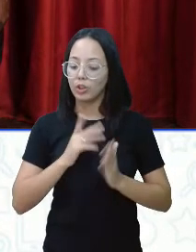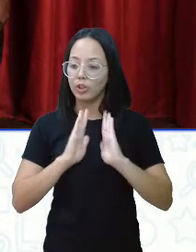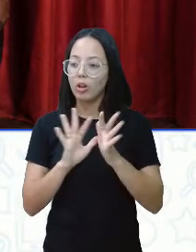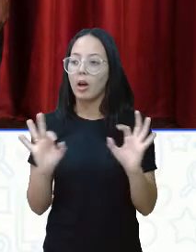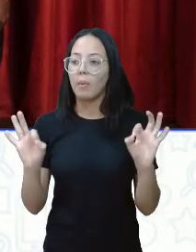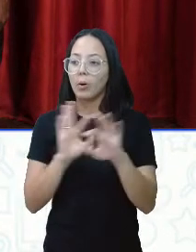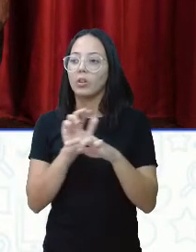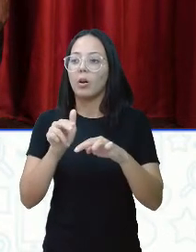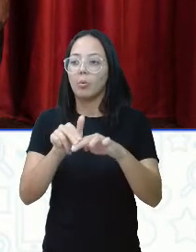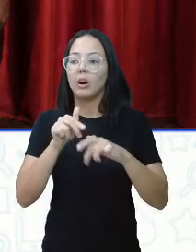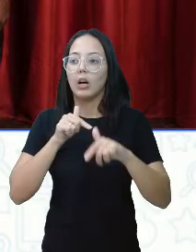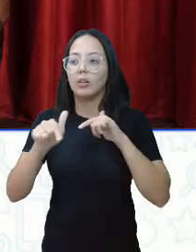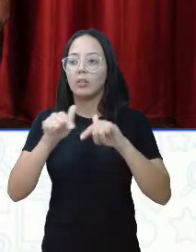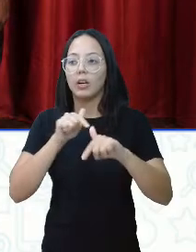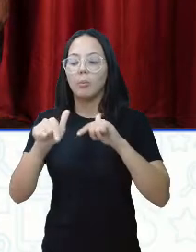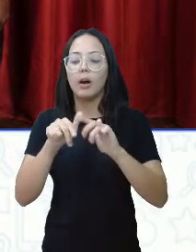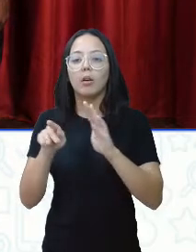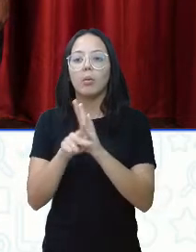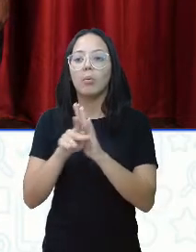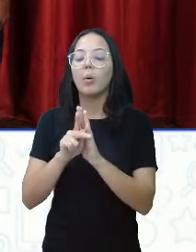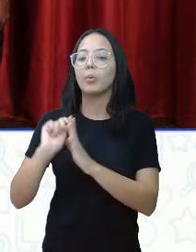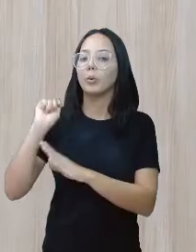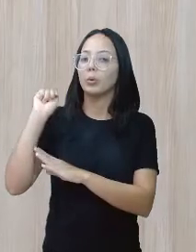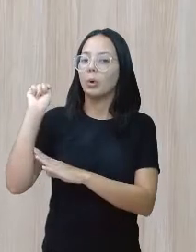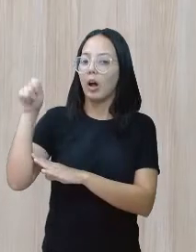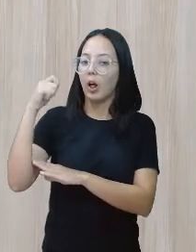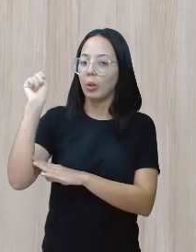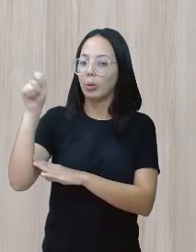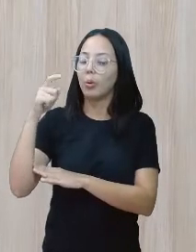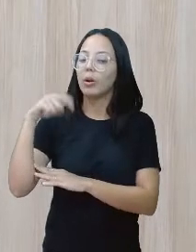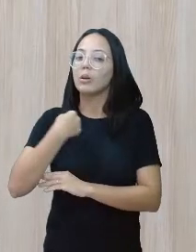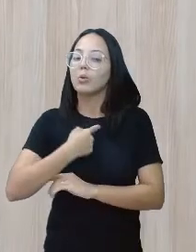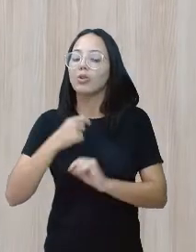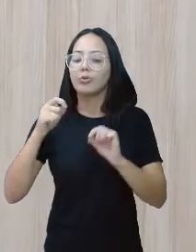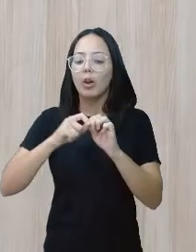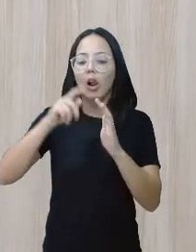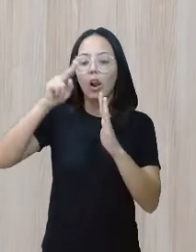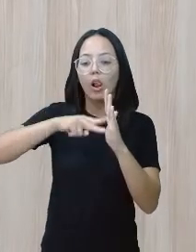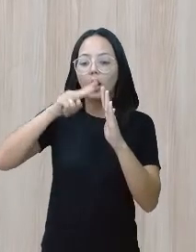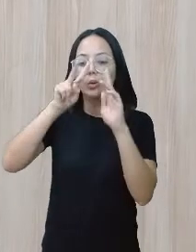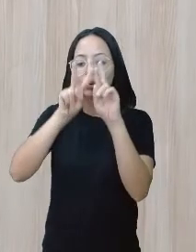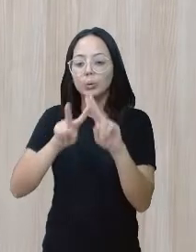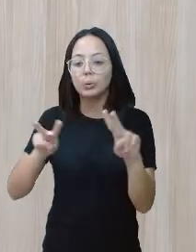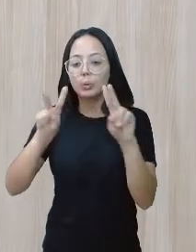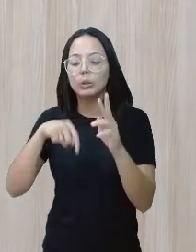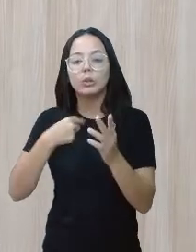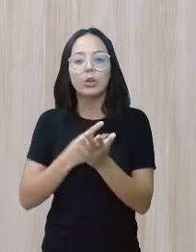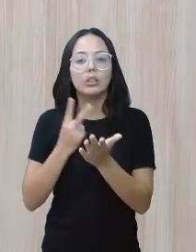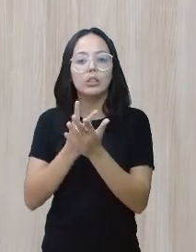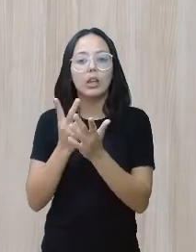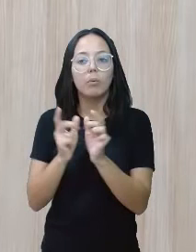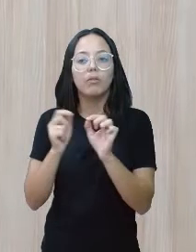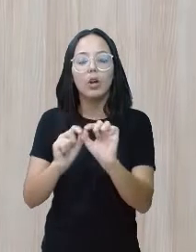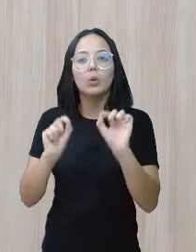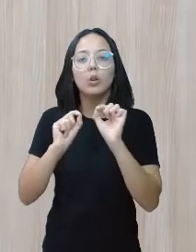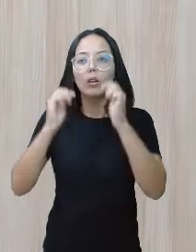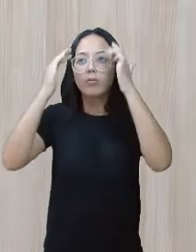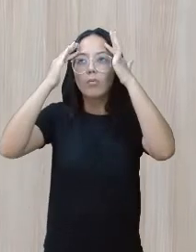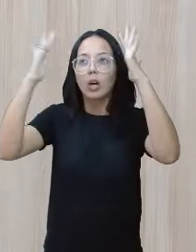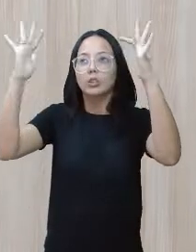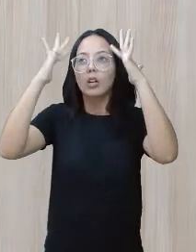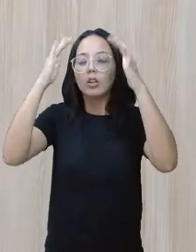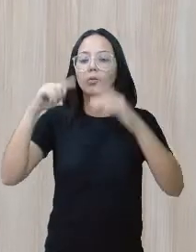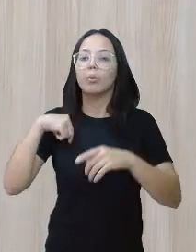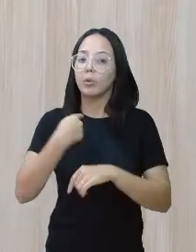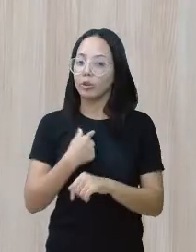pelo trabalho do ator. Então aí, quando a gente faz uma leitura, a gente sempre faz um exercício imaginativo, né? A